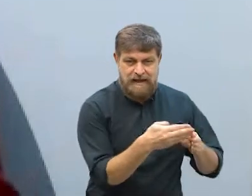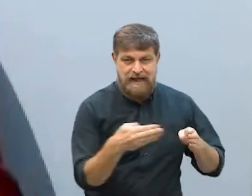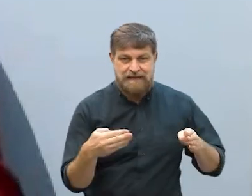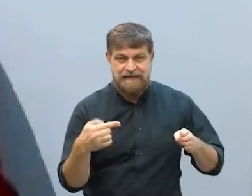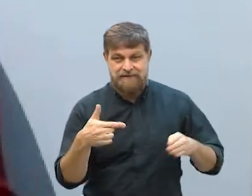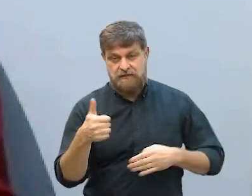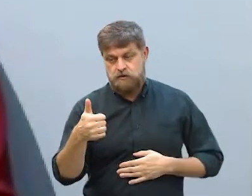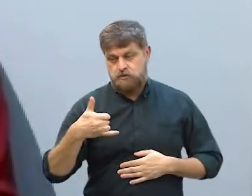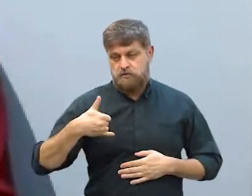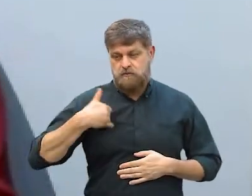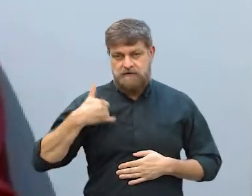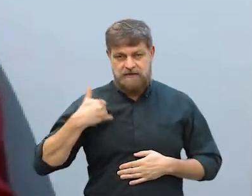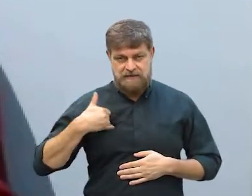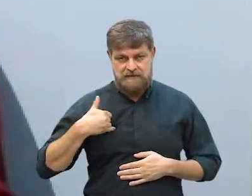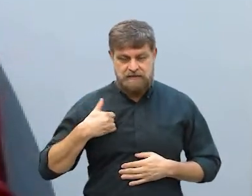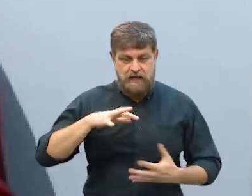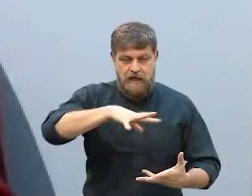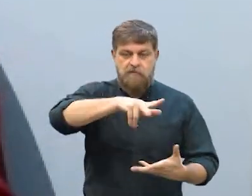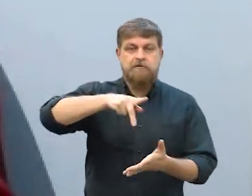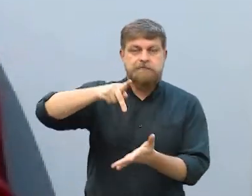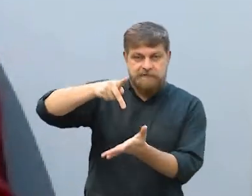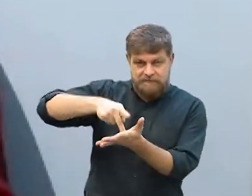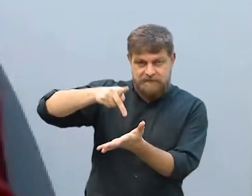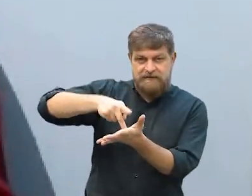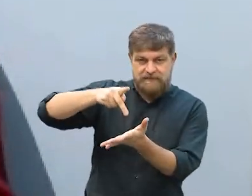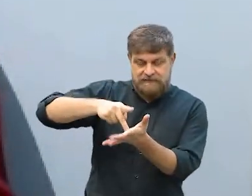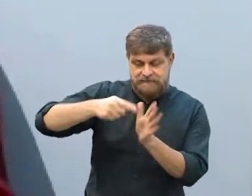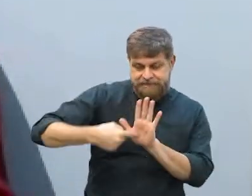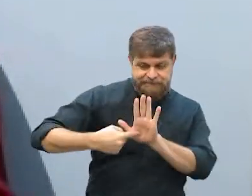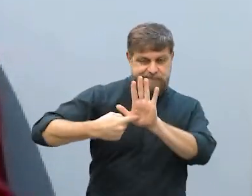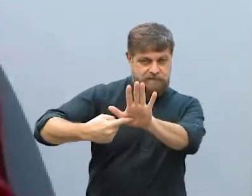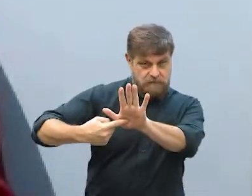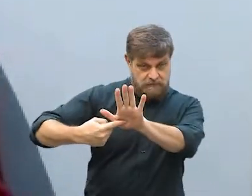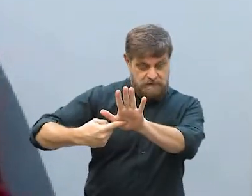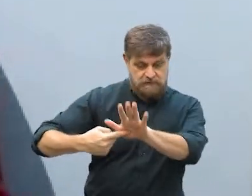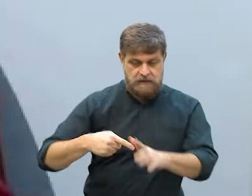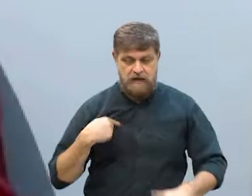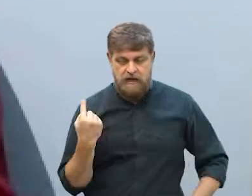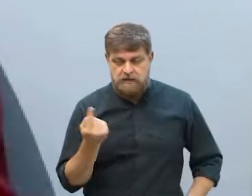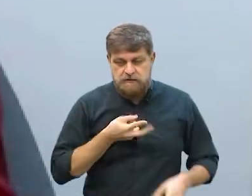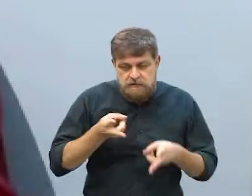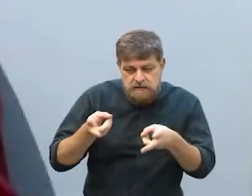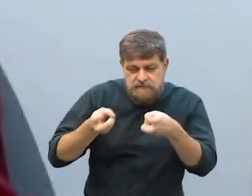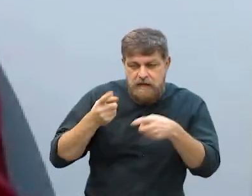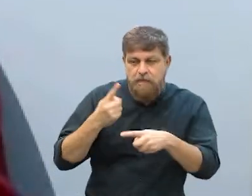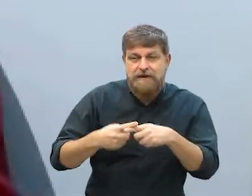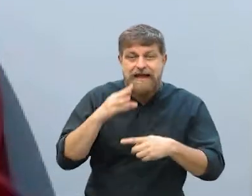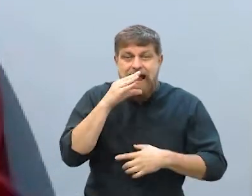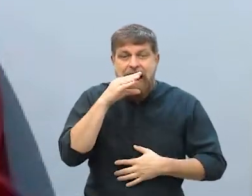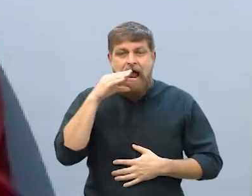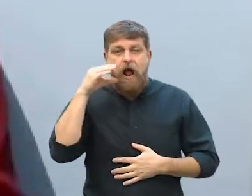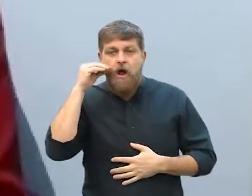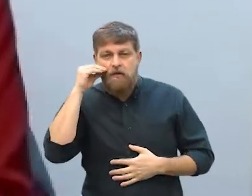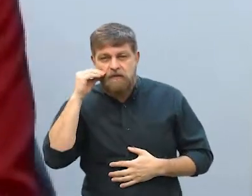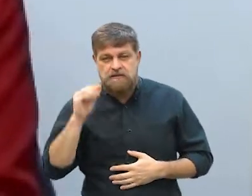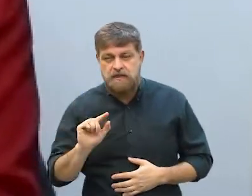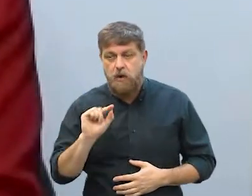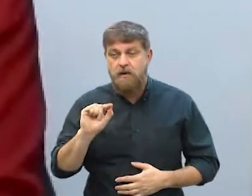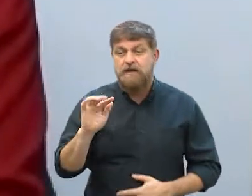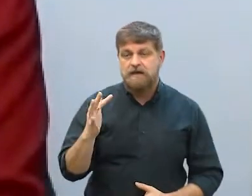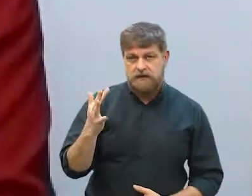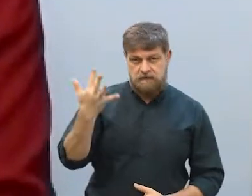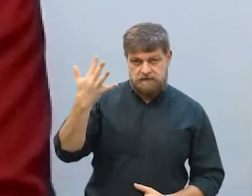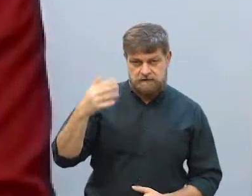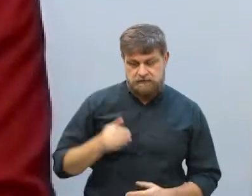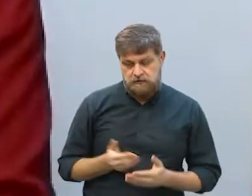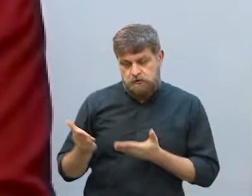21, que aí já é o mundo é verdadeiro, a grande imagem é do mundo é verdadeiro. Então, a gente vê, porque os adolescentes, de maneira geral, os